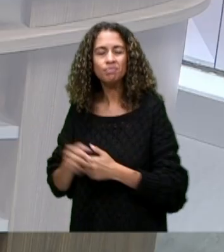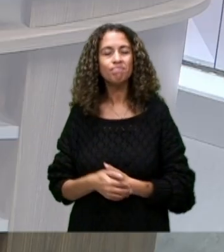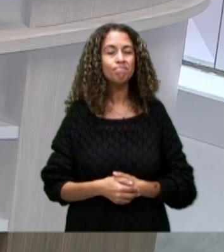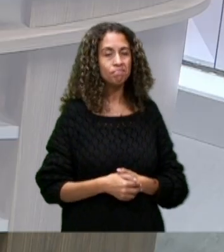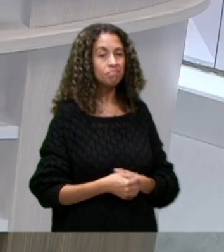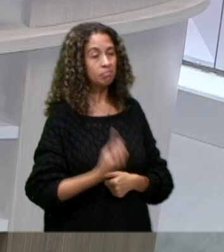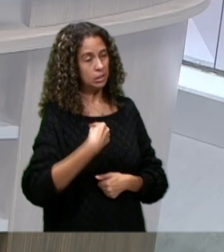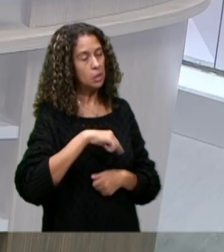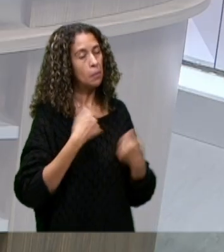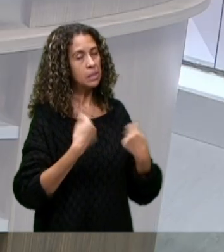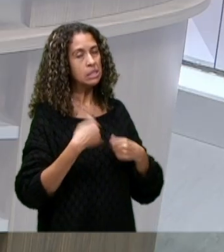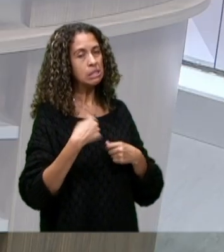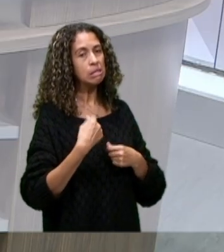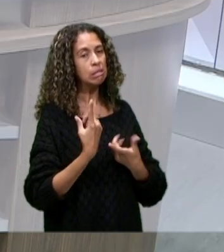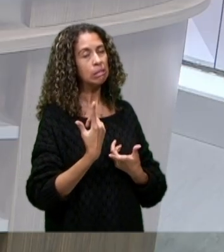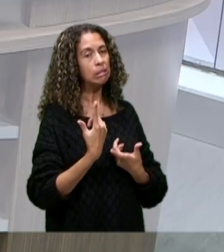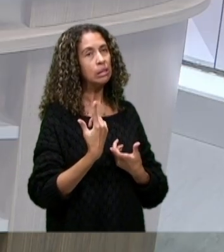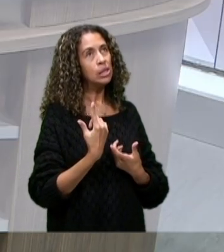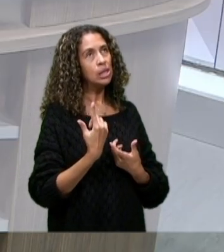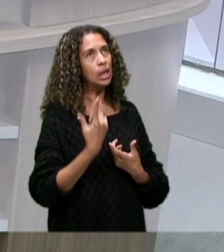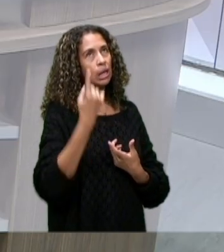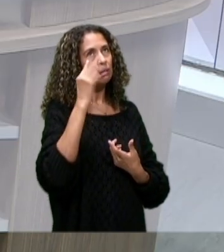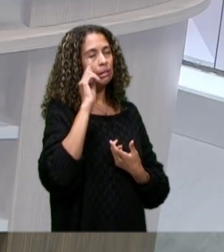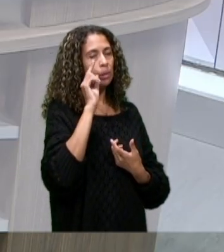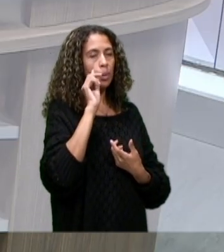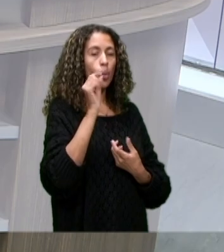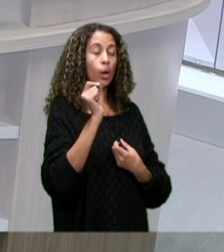deve voltar até a esse ponto